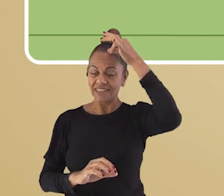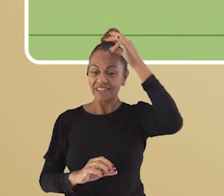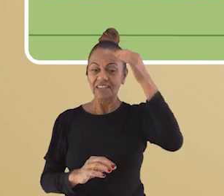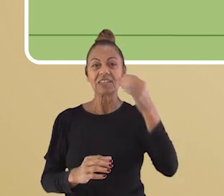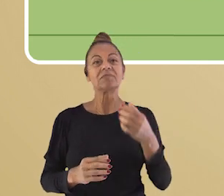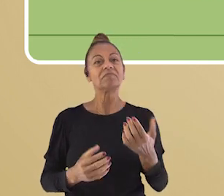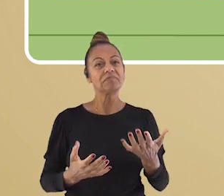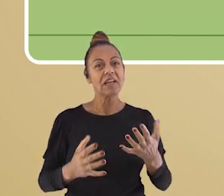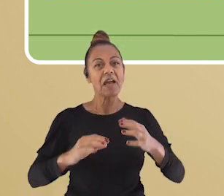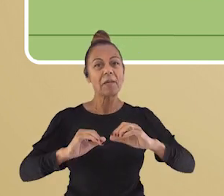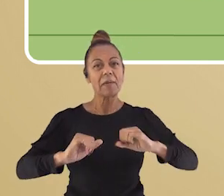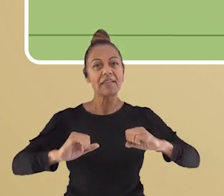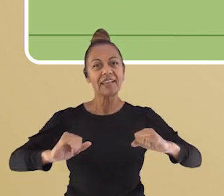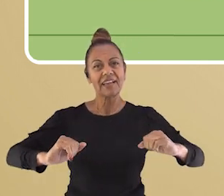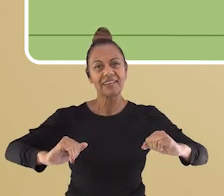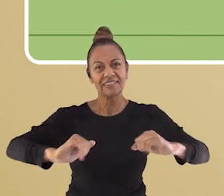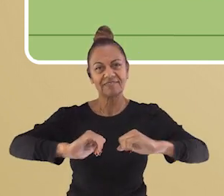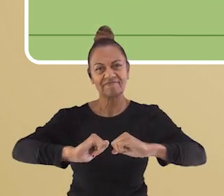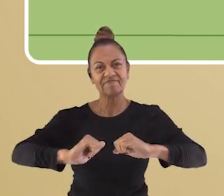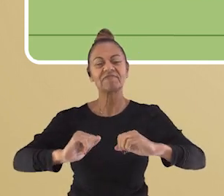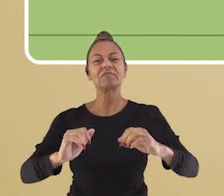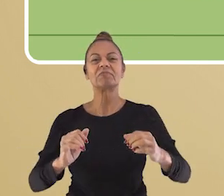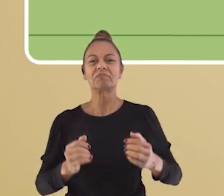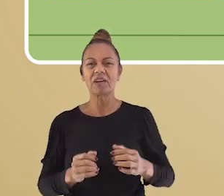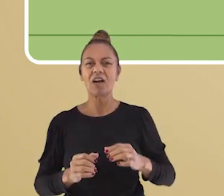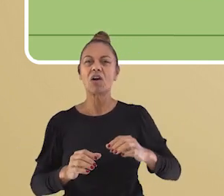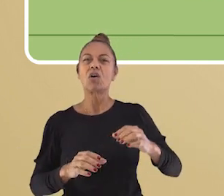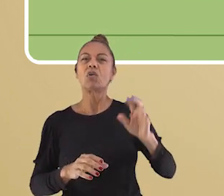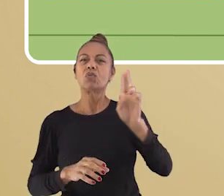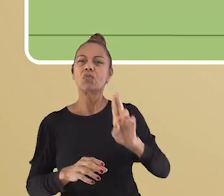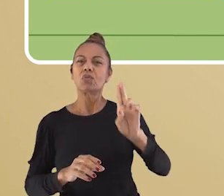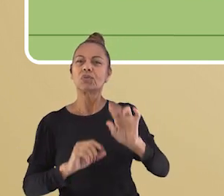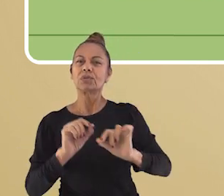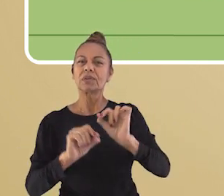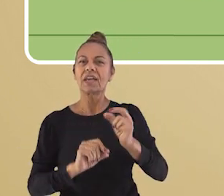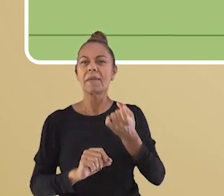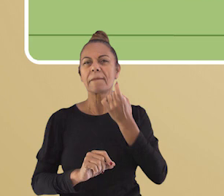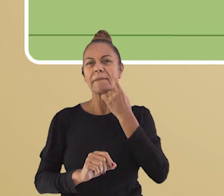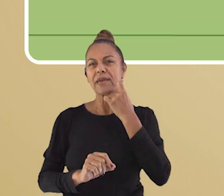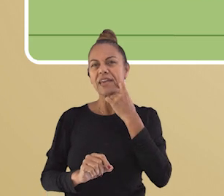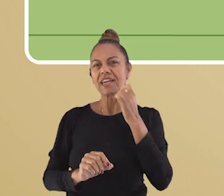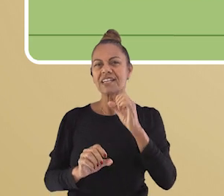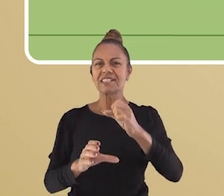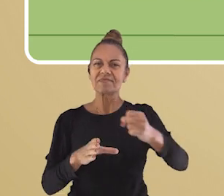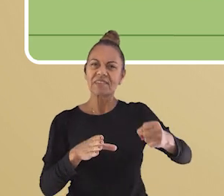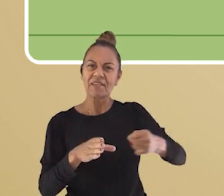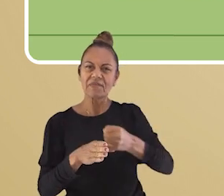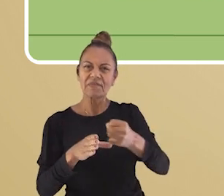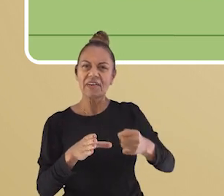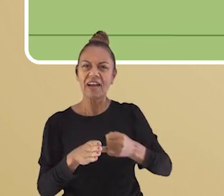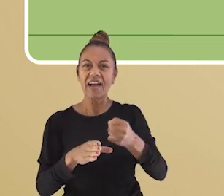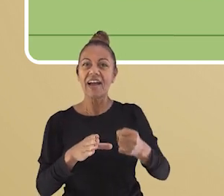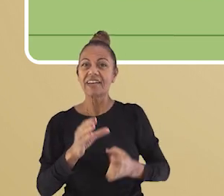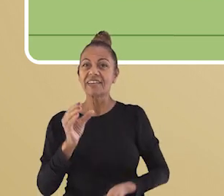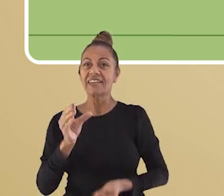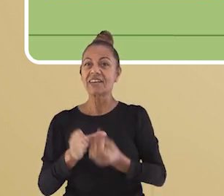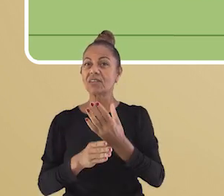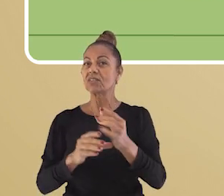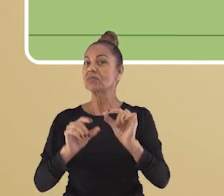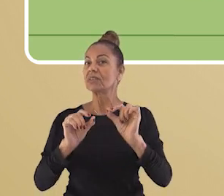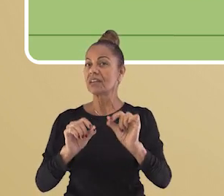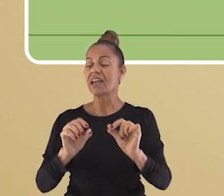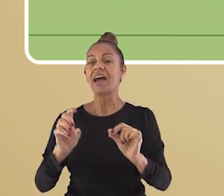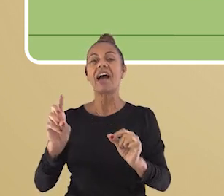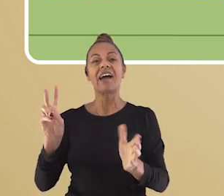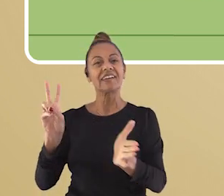das panelas de barro e a muqueca capixaba, que é feita na panela de barro, que tem sua origem indígena e